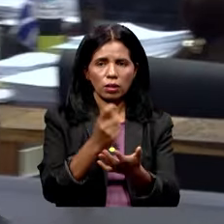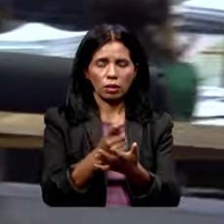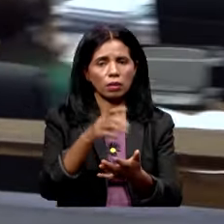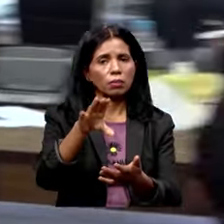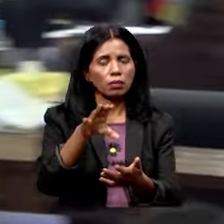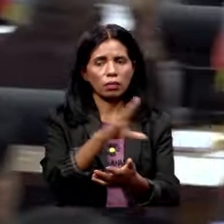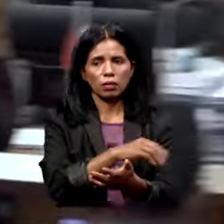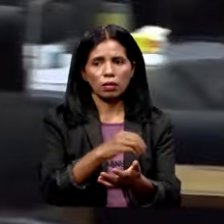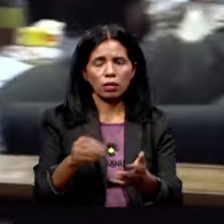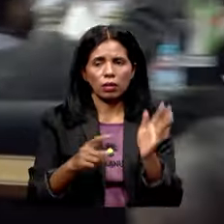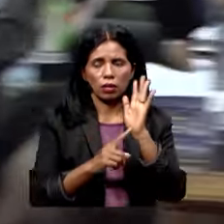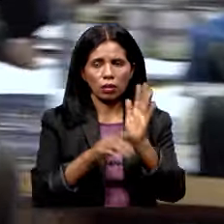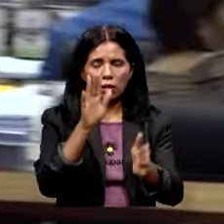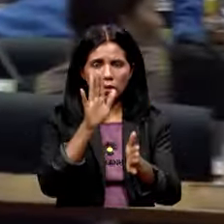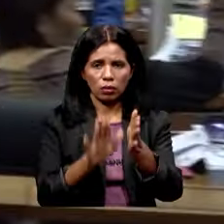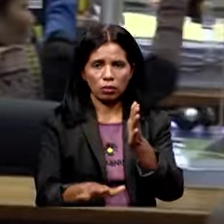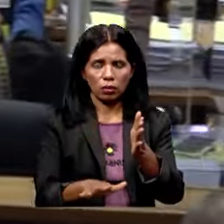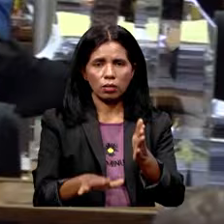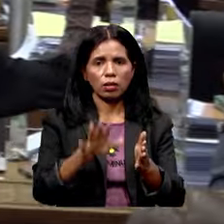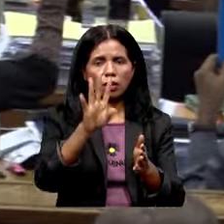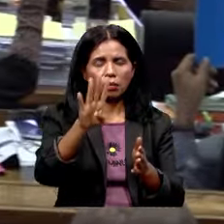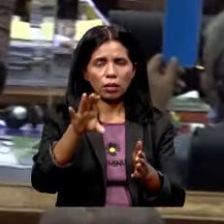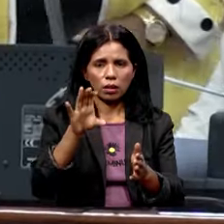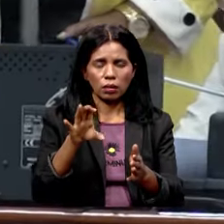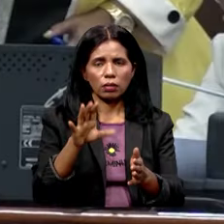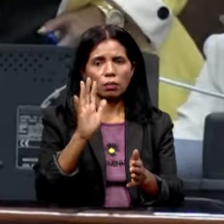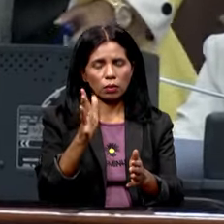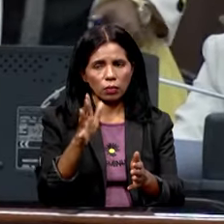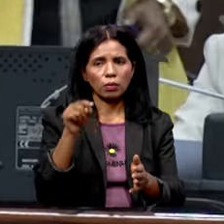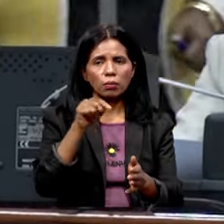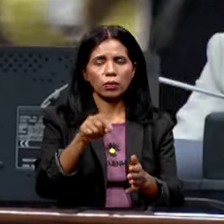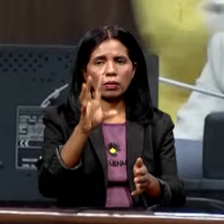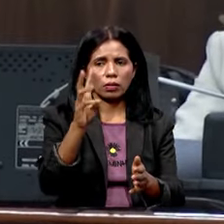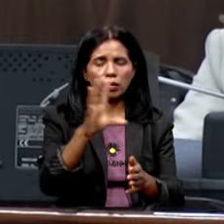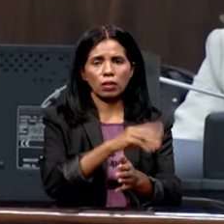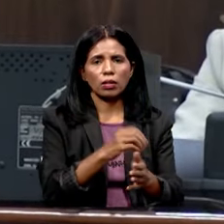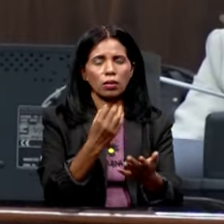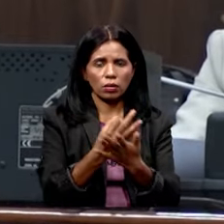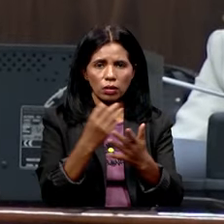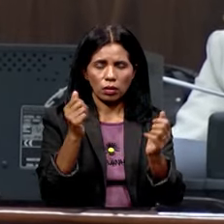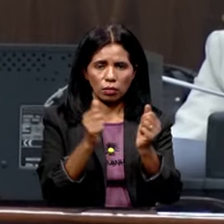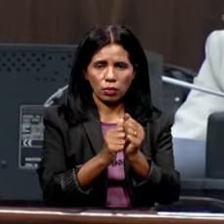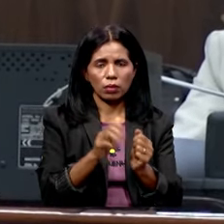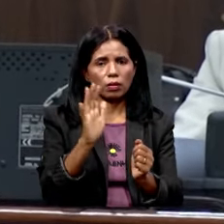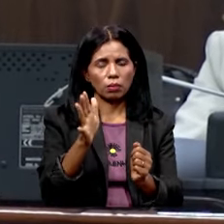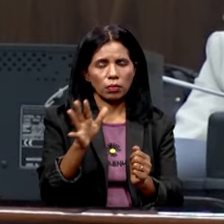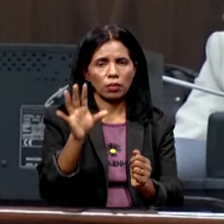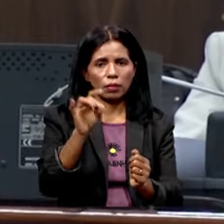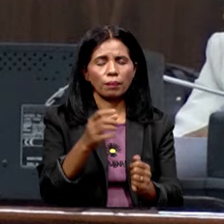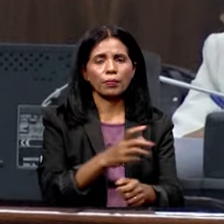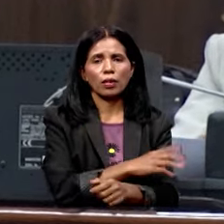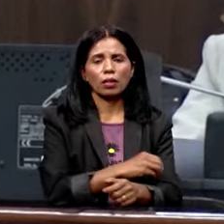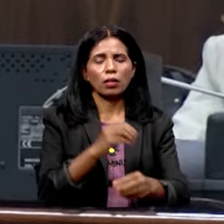transferência pública reduz barrihun atus lima lima nulu pontu nen, usi total tokon ida lima nulu pontu nen. Tuir